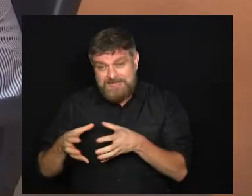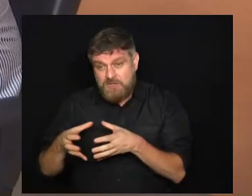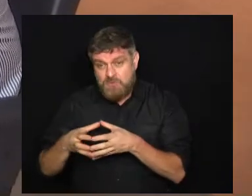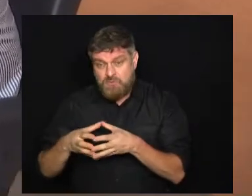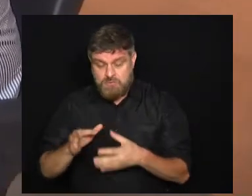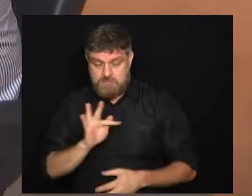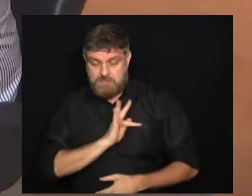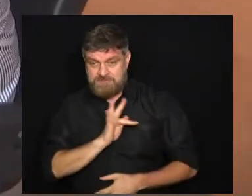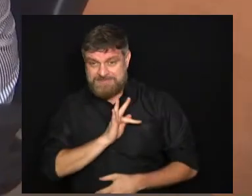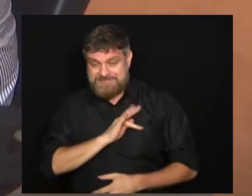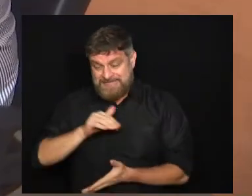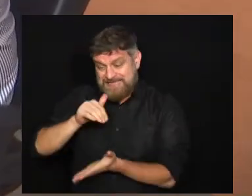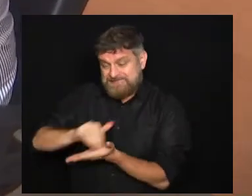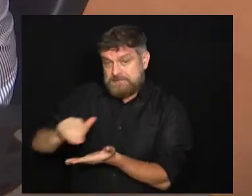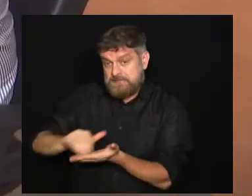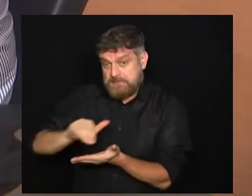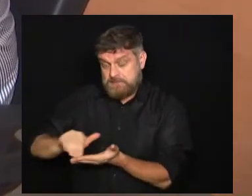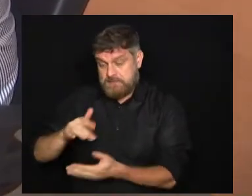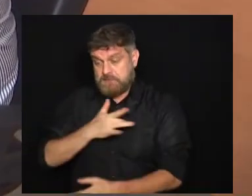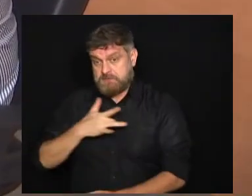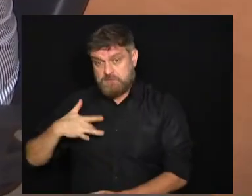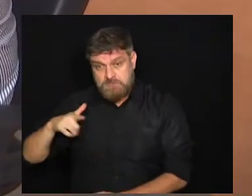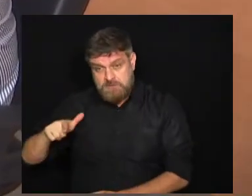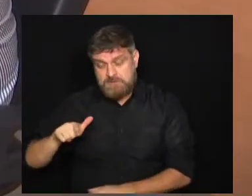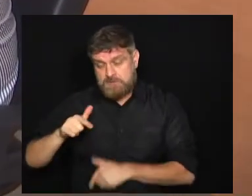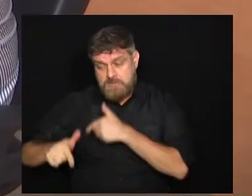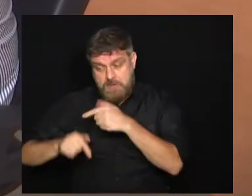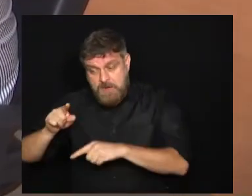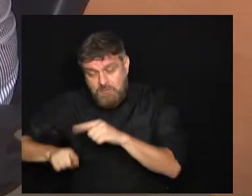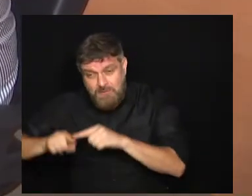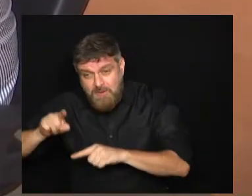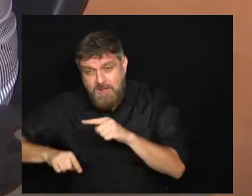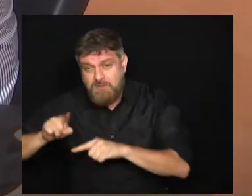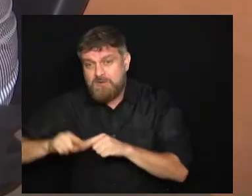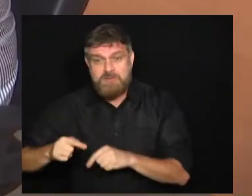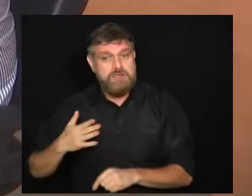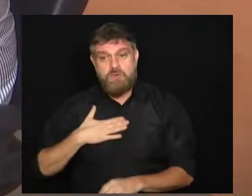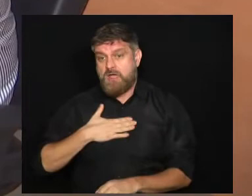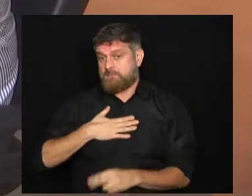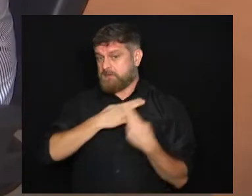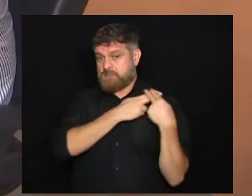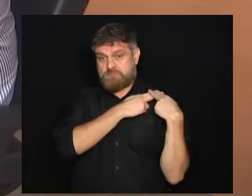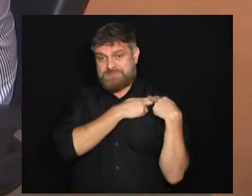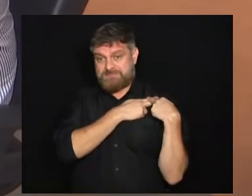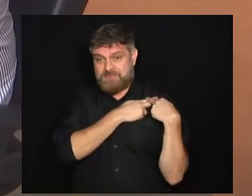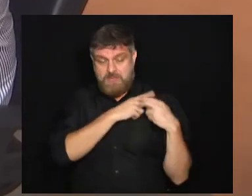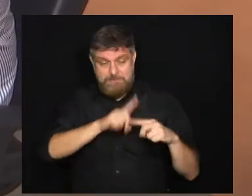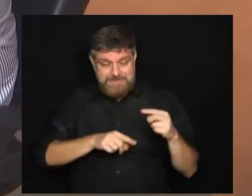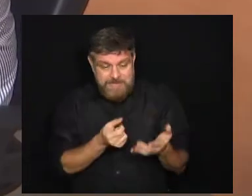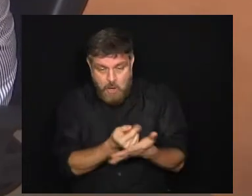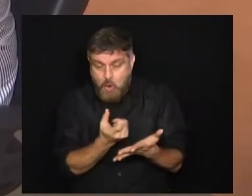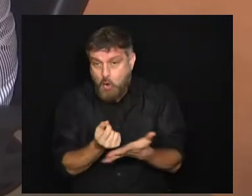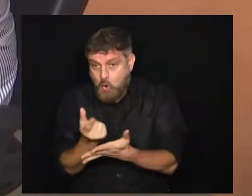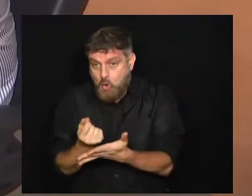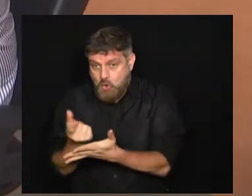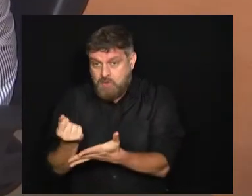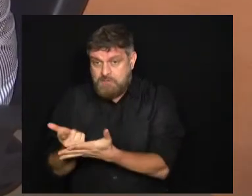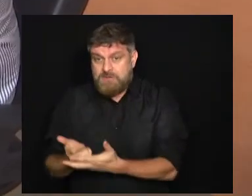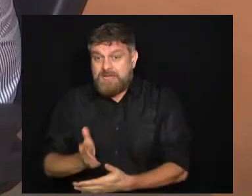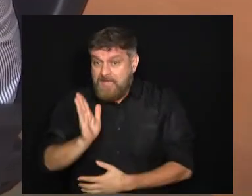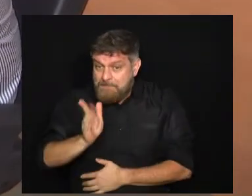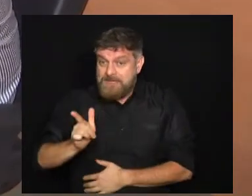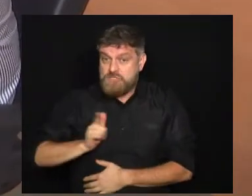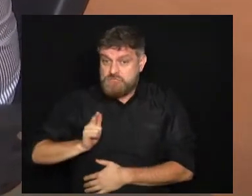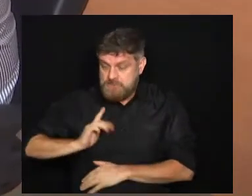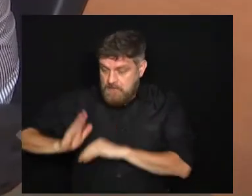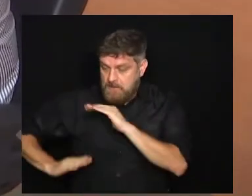dentro da secretaria que trabalha com os recursos. Não é meu departamento que faz a compra, mas eles estão se